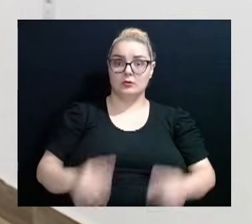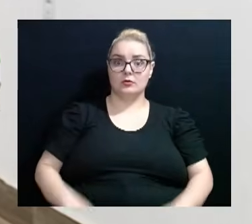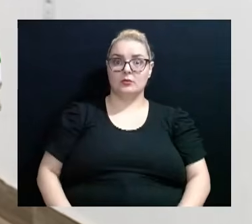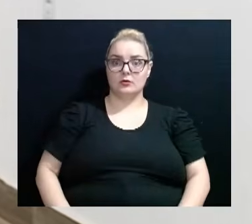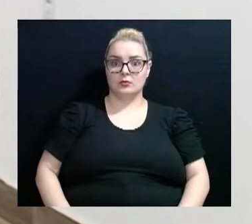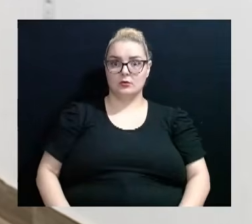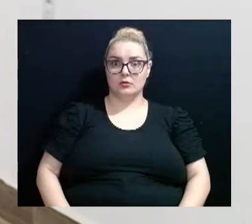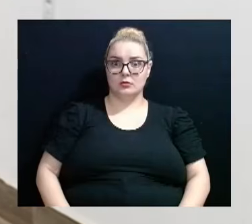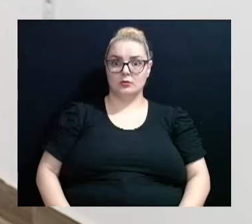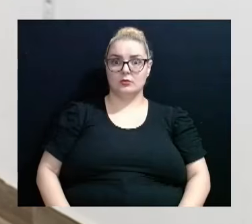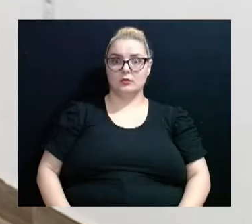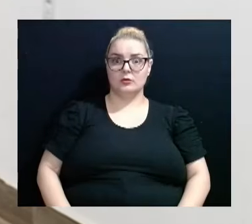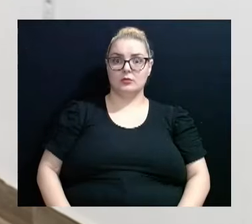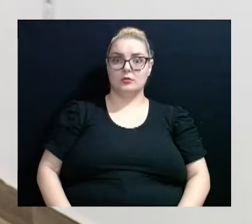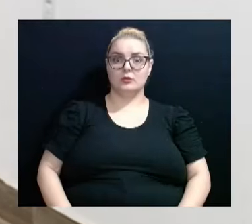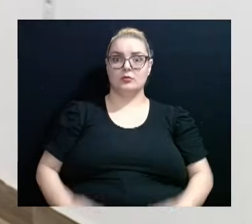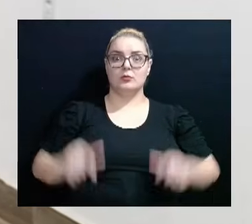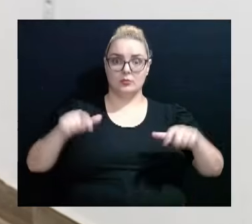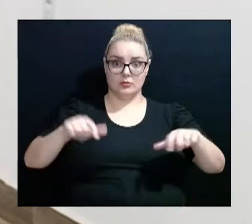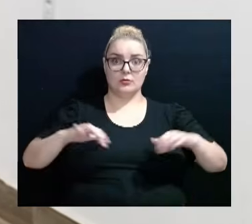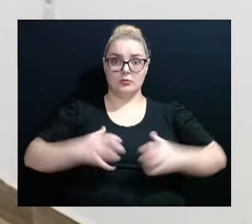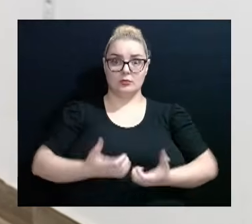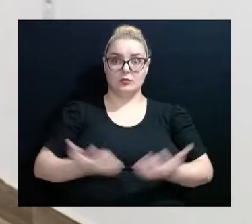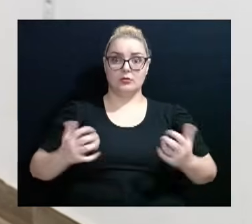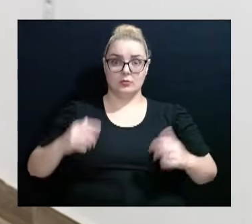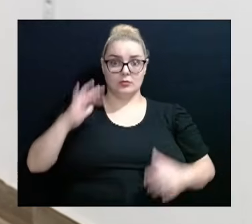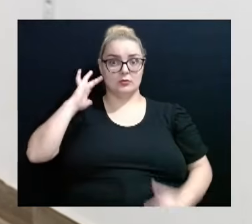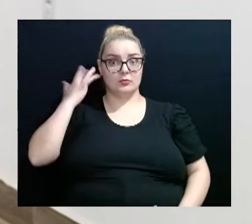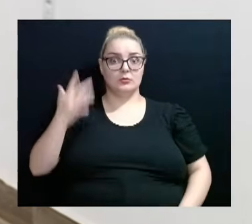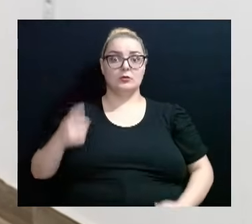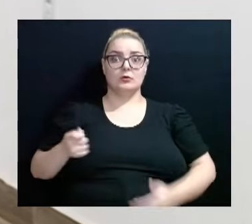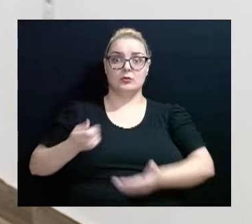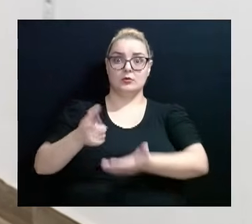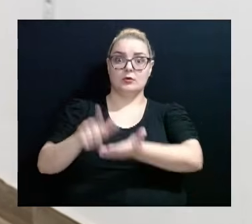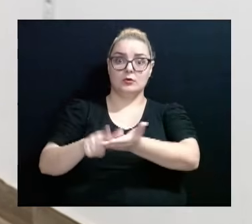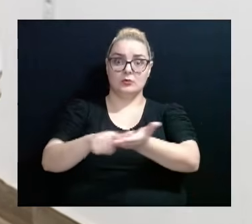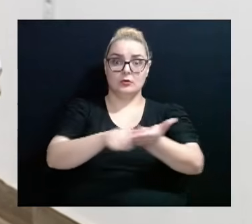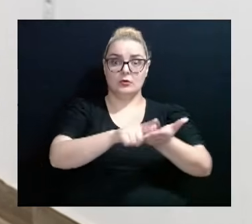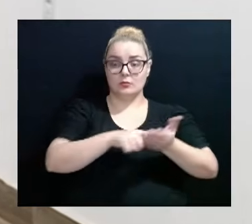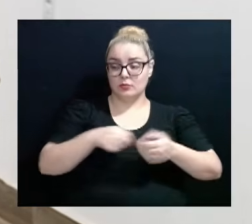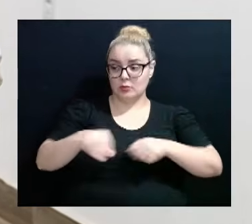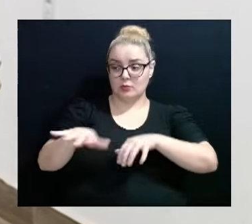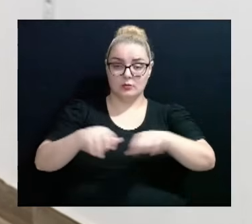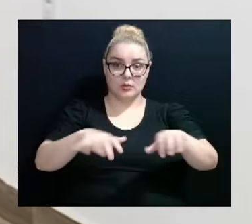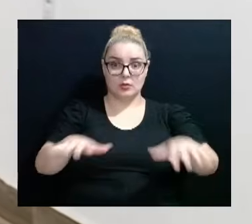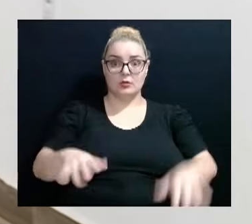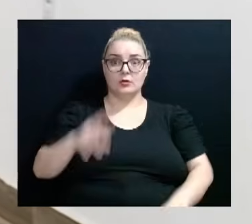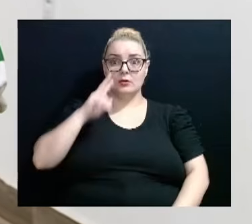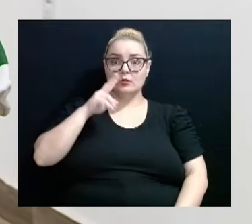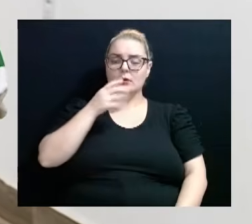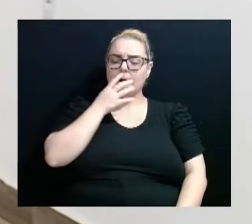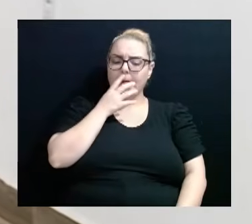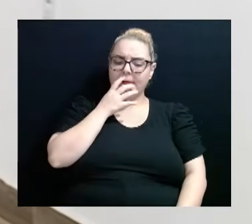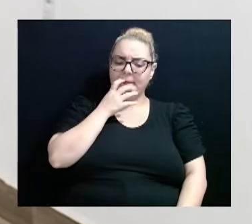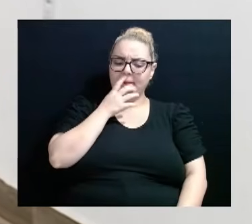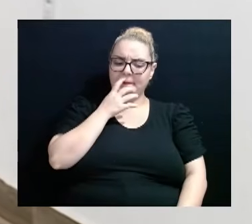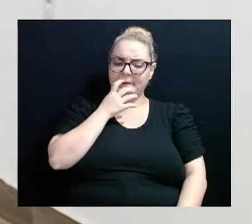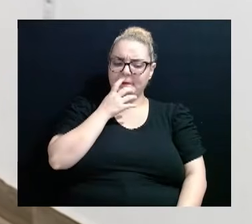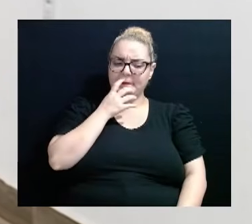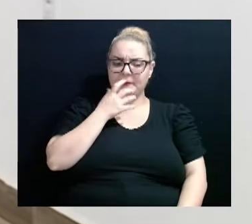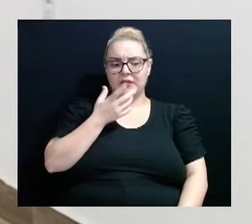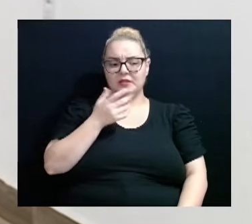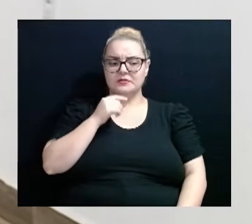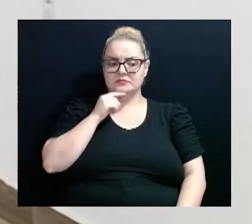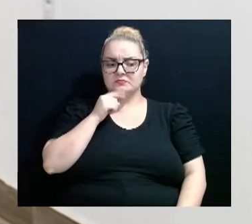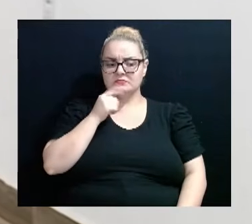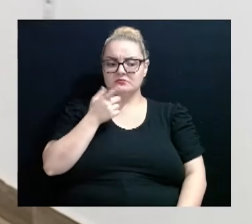seletiva, que vieram aqui na porta do Brinco de Ouro, num jogo, entregando panfletinho. Eu